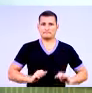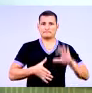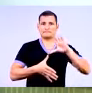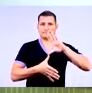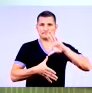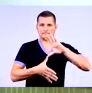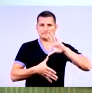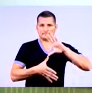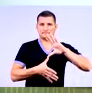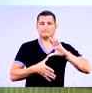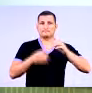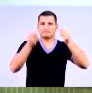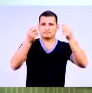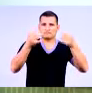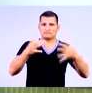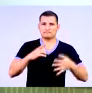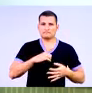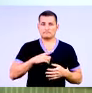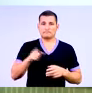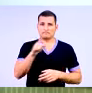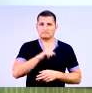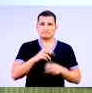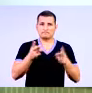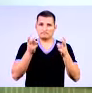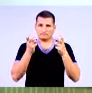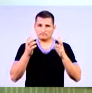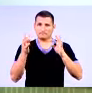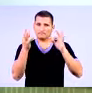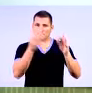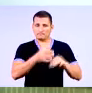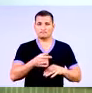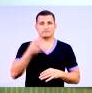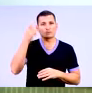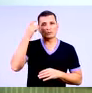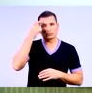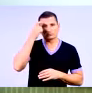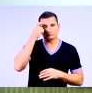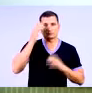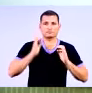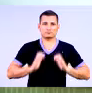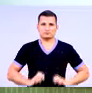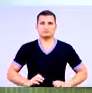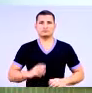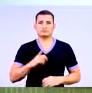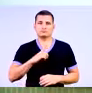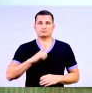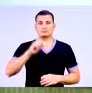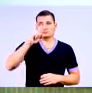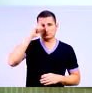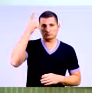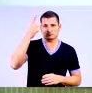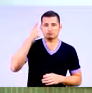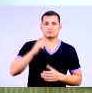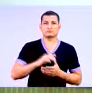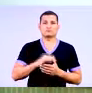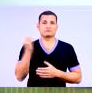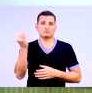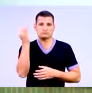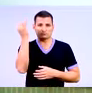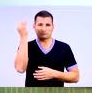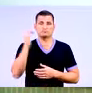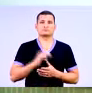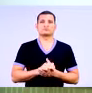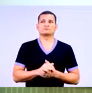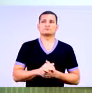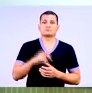traz, vocês vão perceber que todas essas concepções éticas, elas trazem uma ideia fundamental, que